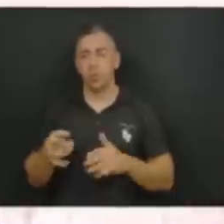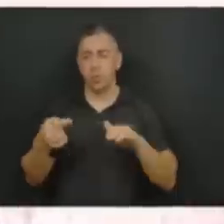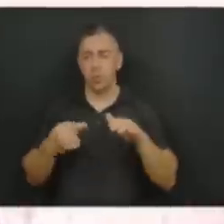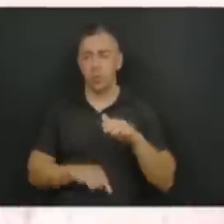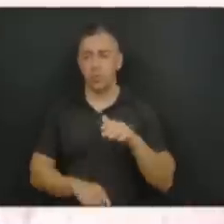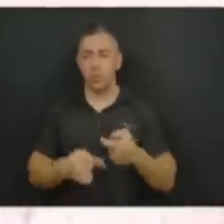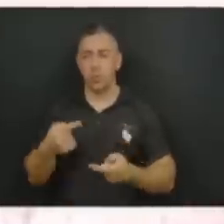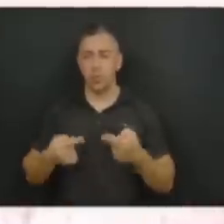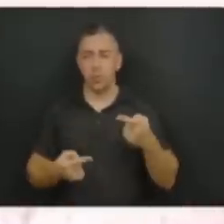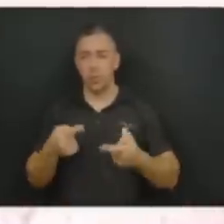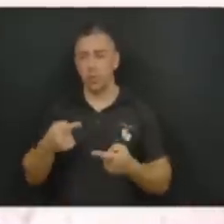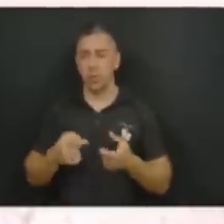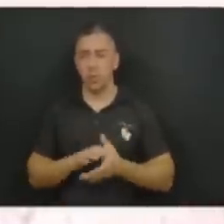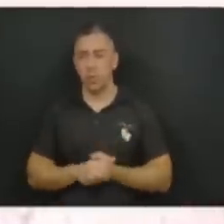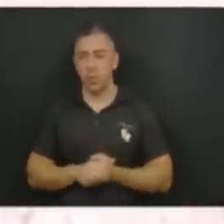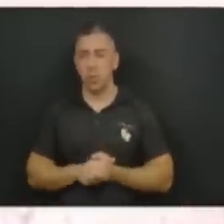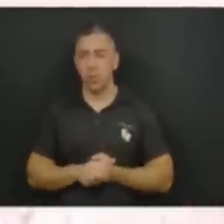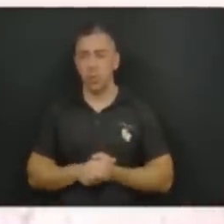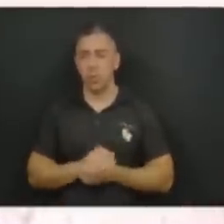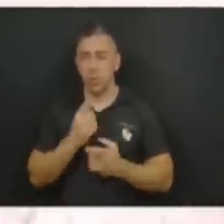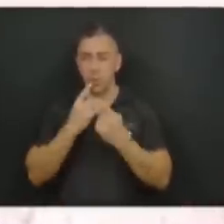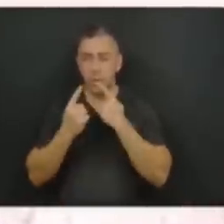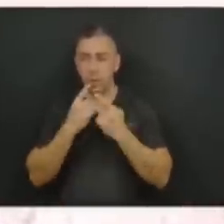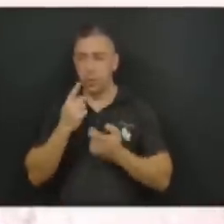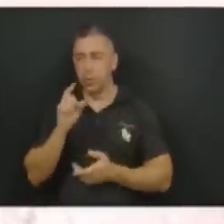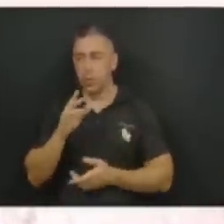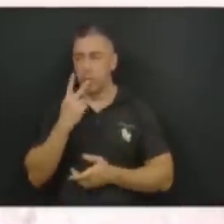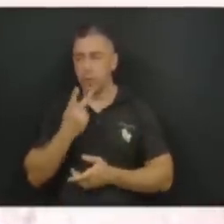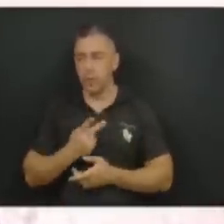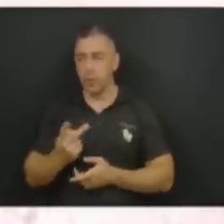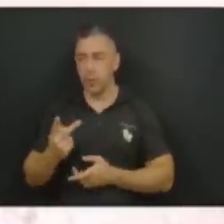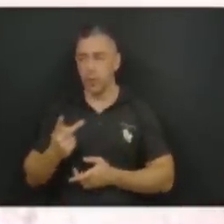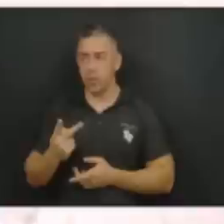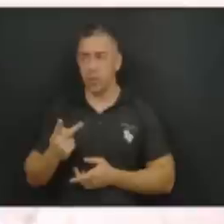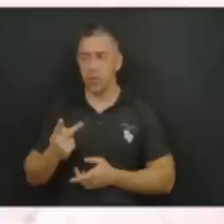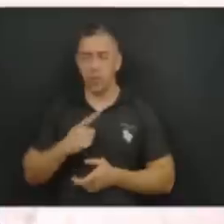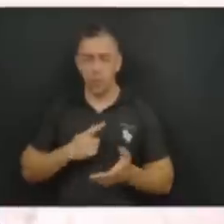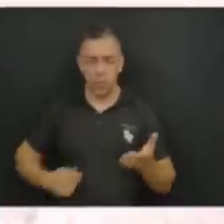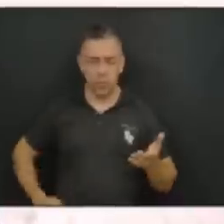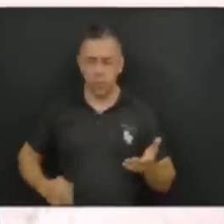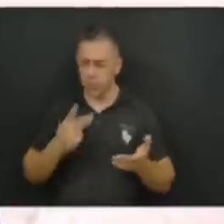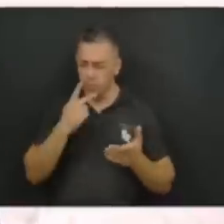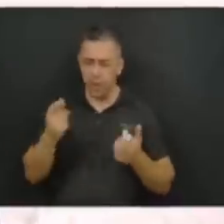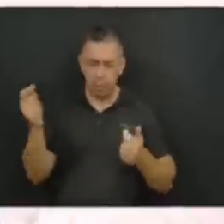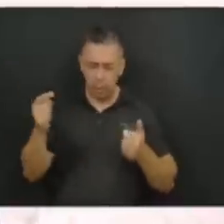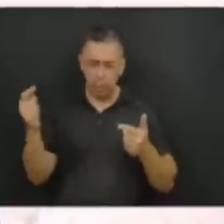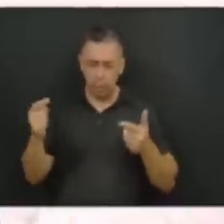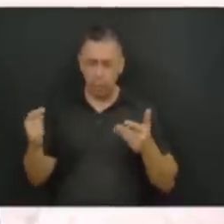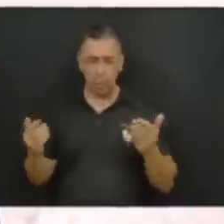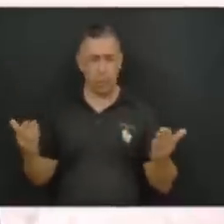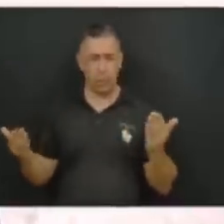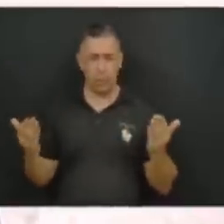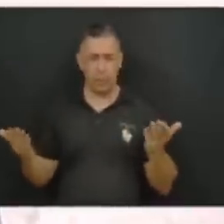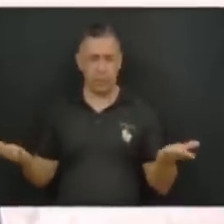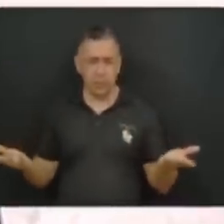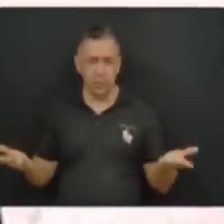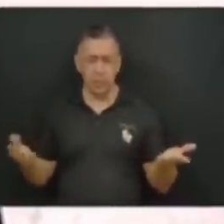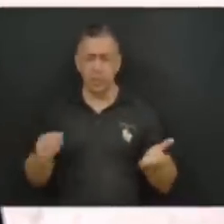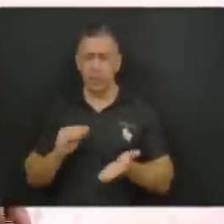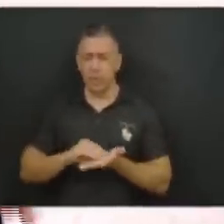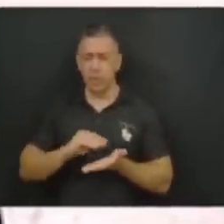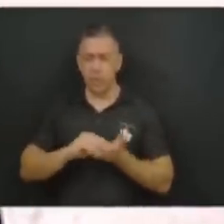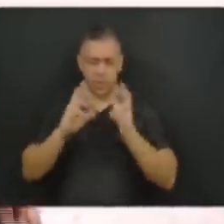aprofundamento do debate e eu acho já falei isso porque Governador e vários momentos fala isso e eu acho que é uma comparação